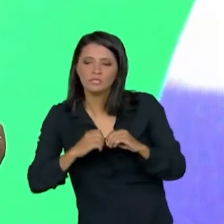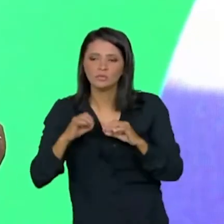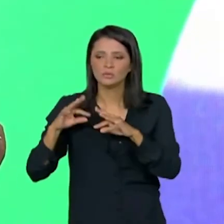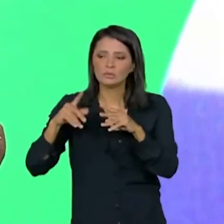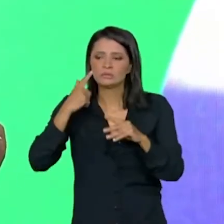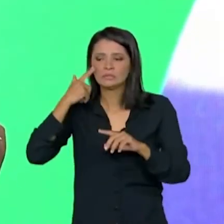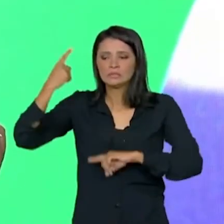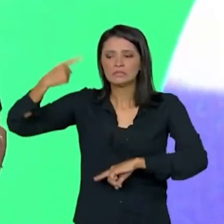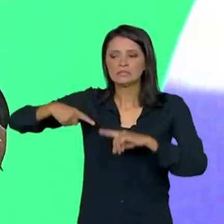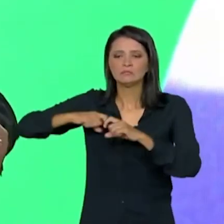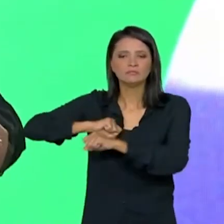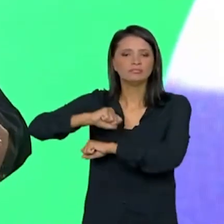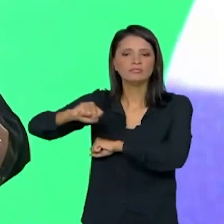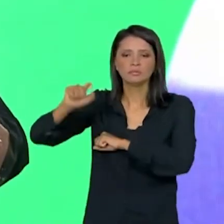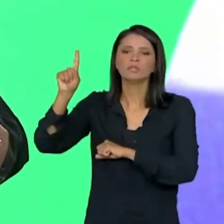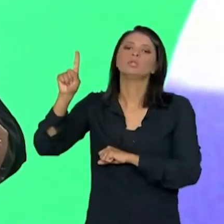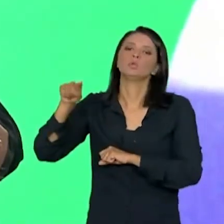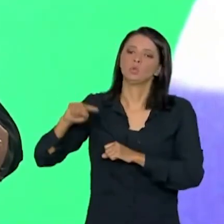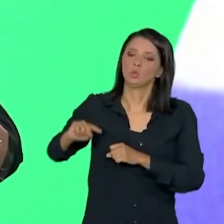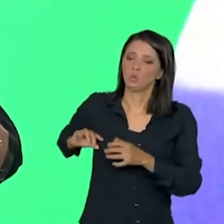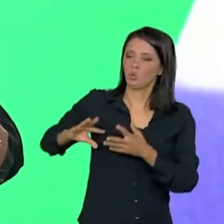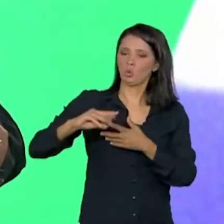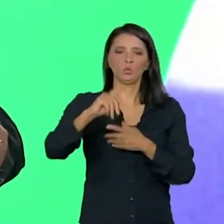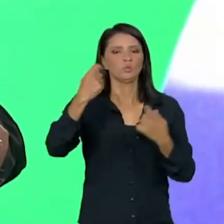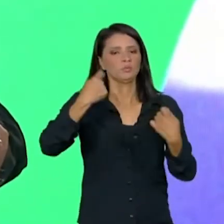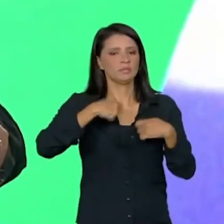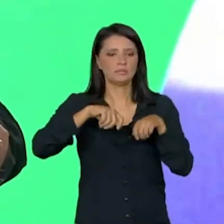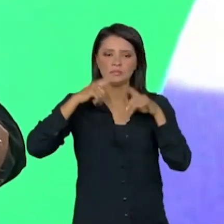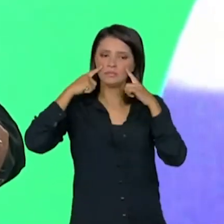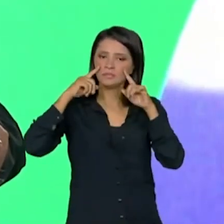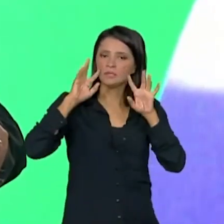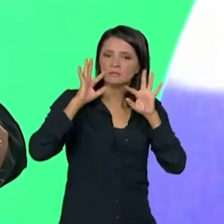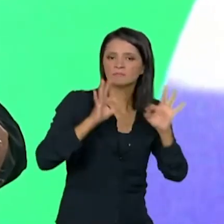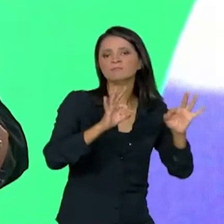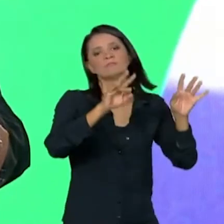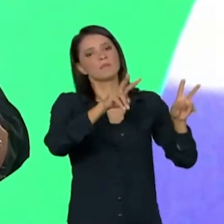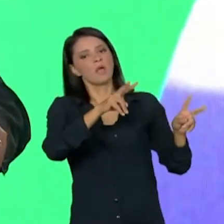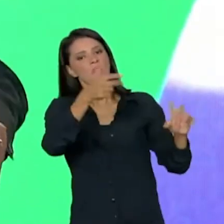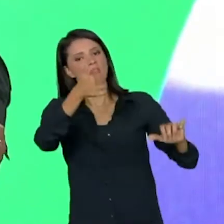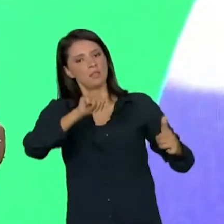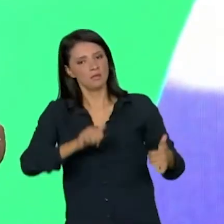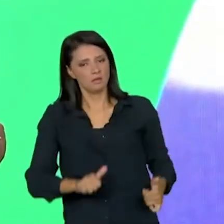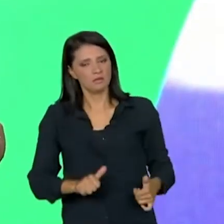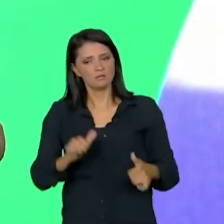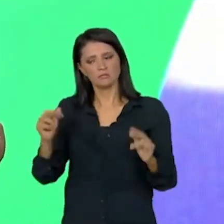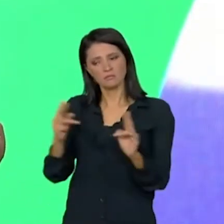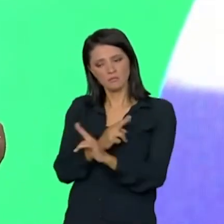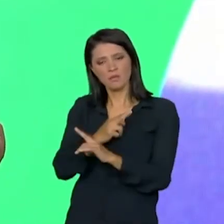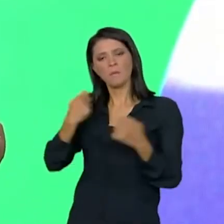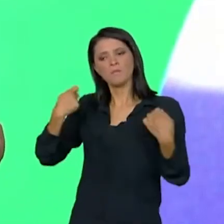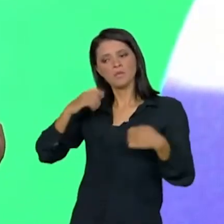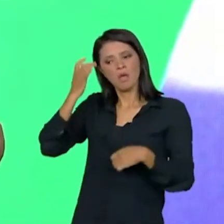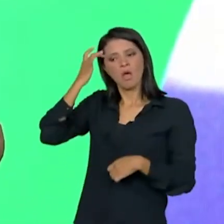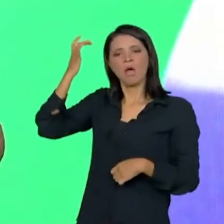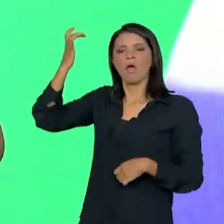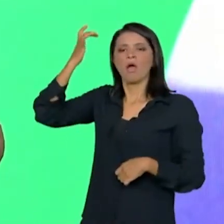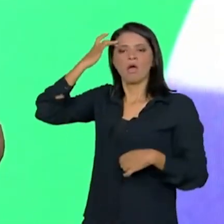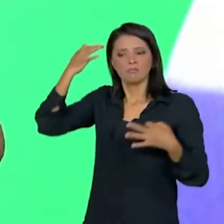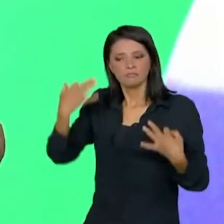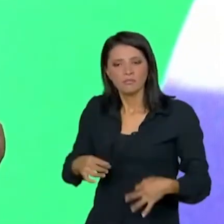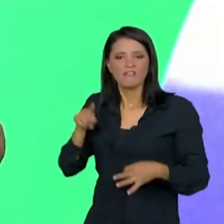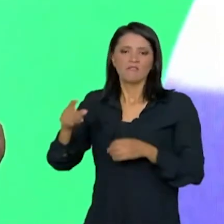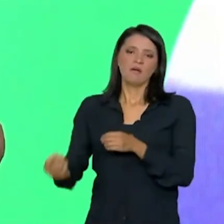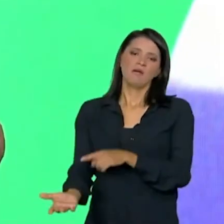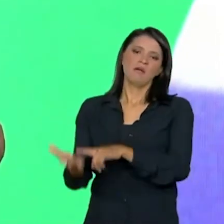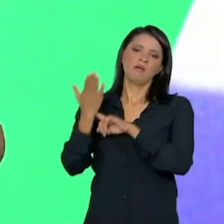tudo é preciso ser olhado. E essa relação, que deve ser madura, é que vai ditar as